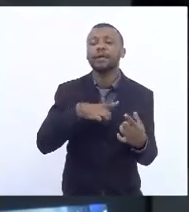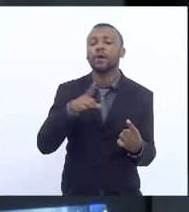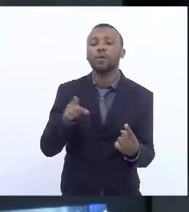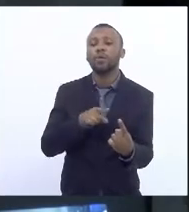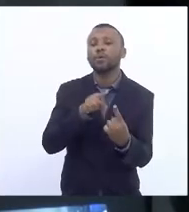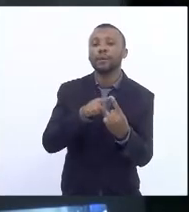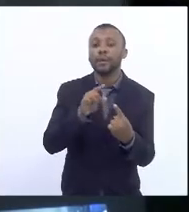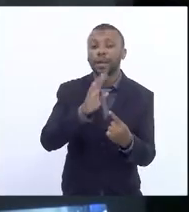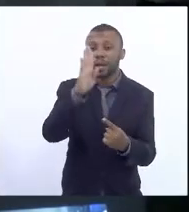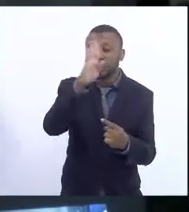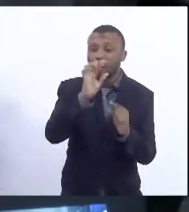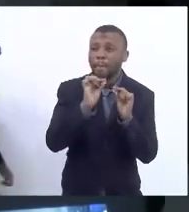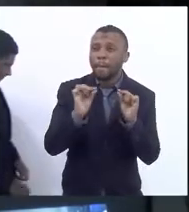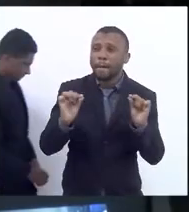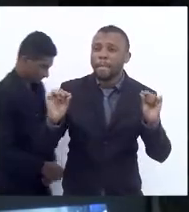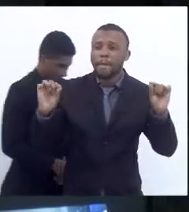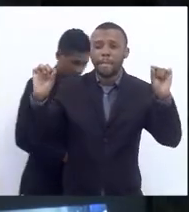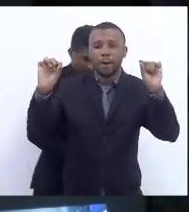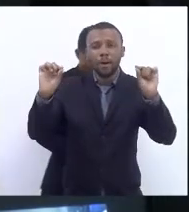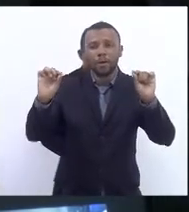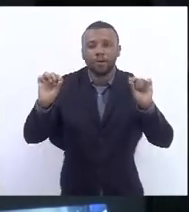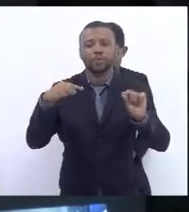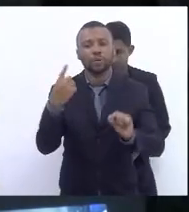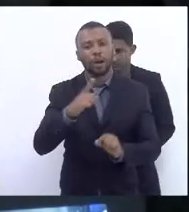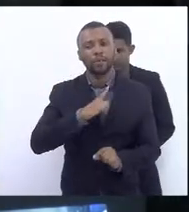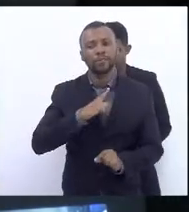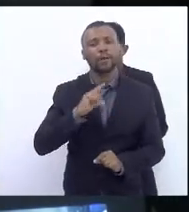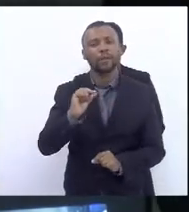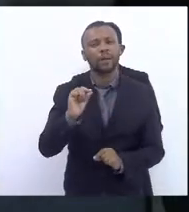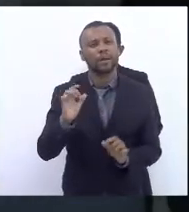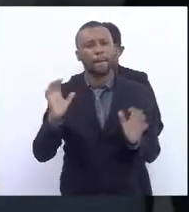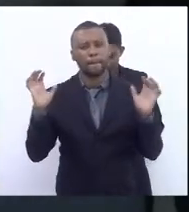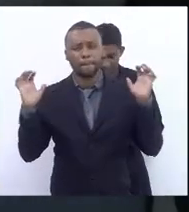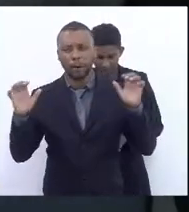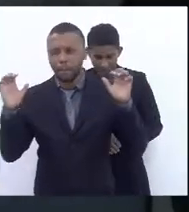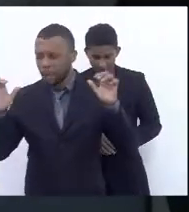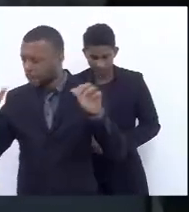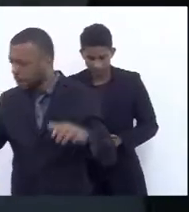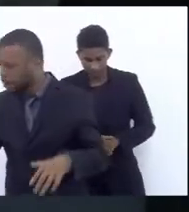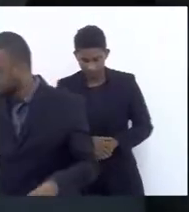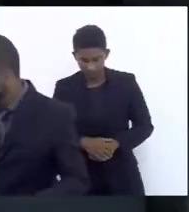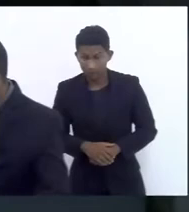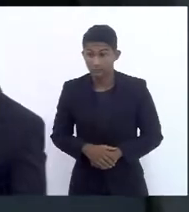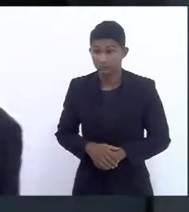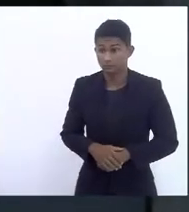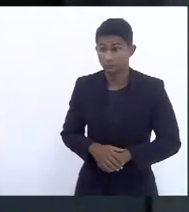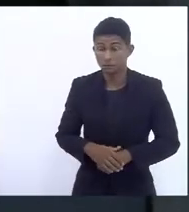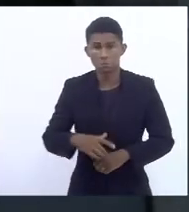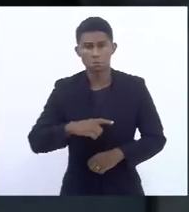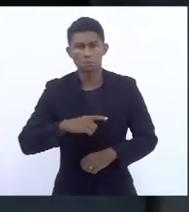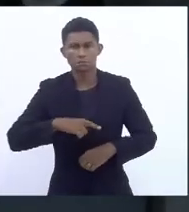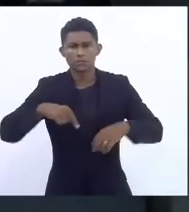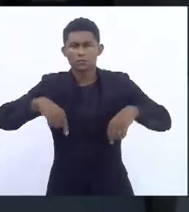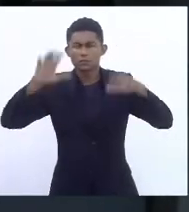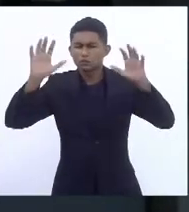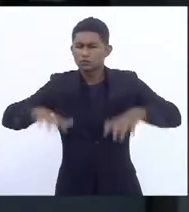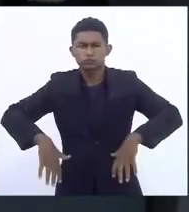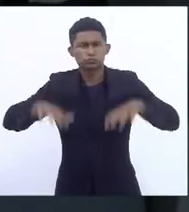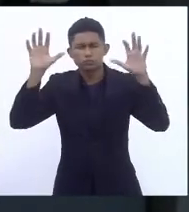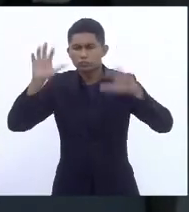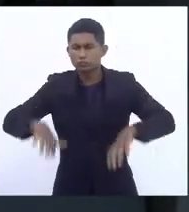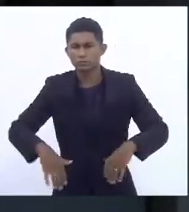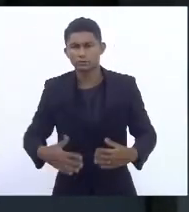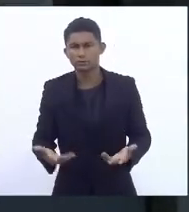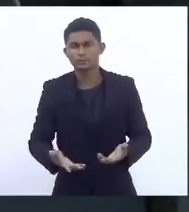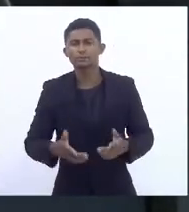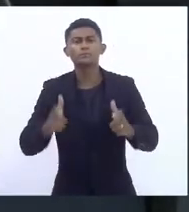No Brasil inteiro, nós tivemos chuvas muito prejudiciais na